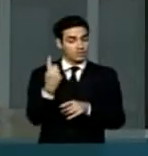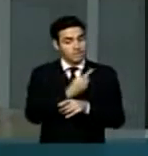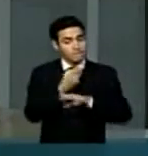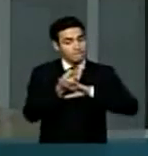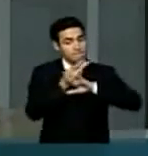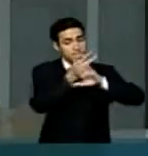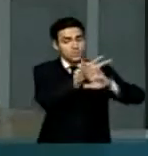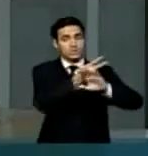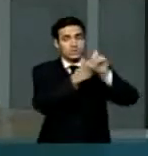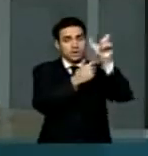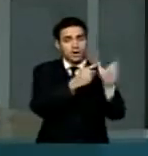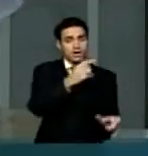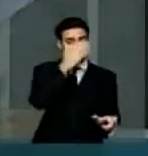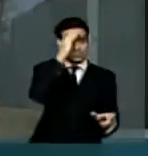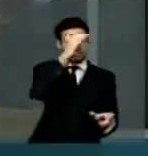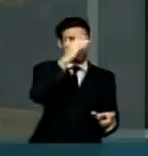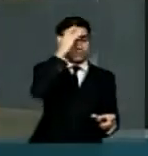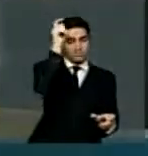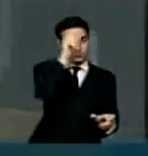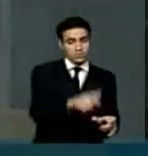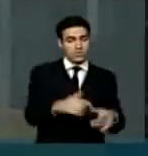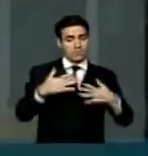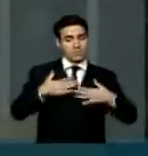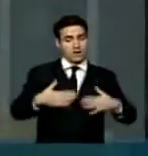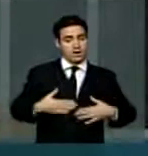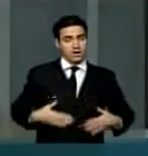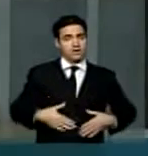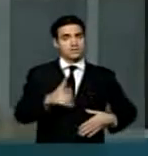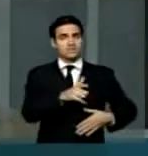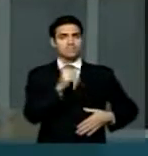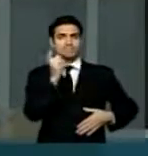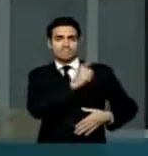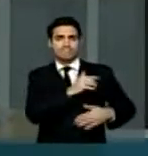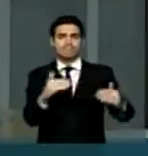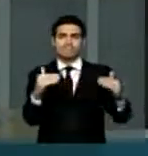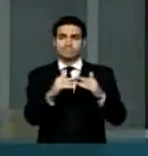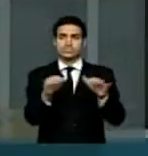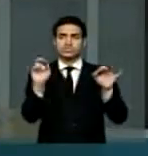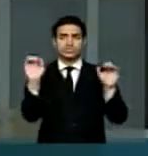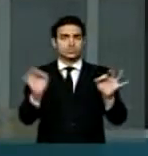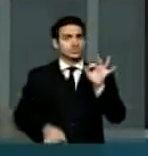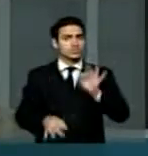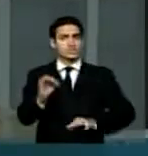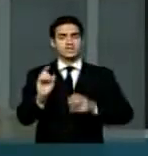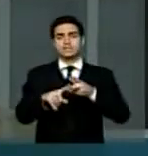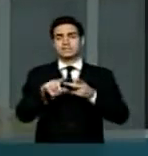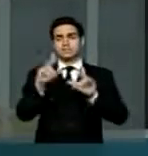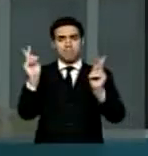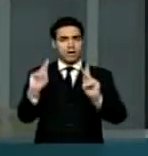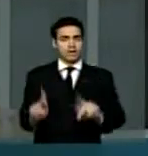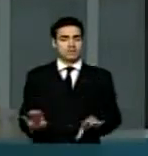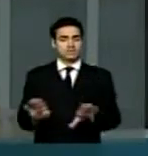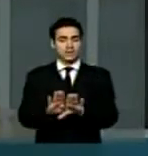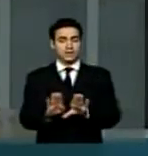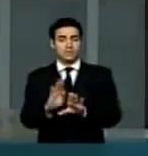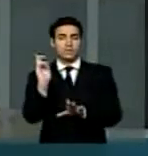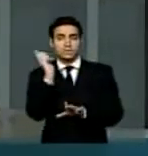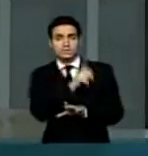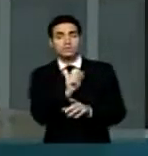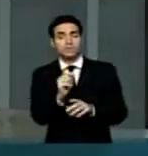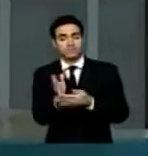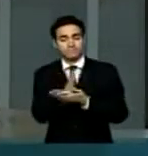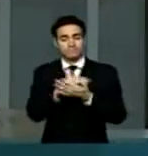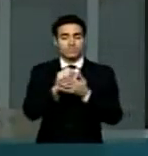a inexorabilidade do ser humano de buscar a justiça, de buscar a paz e de buscar